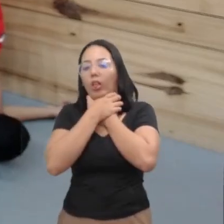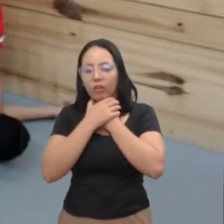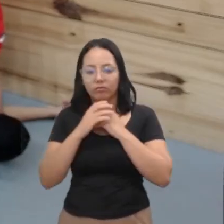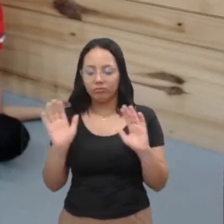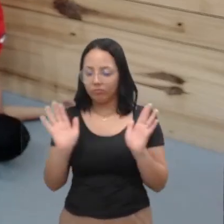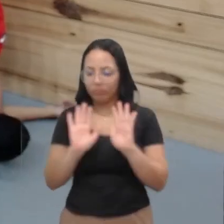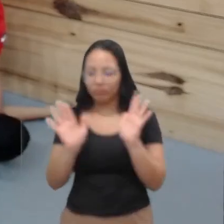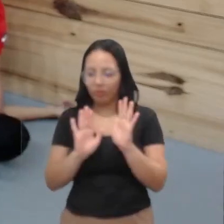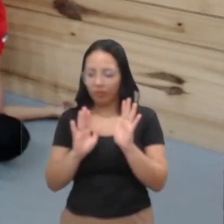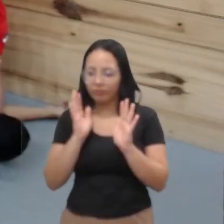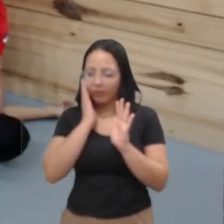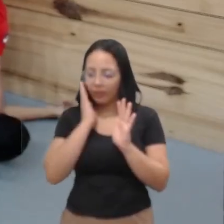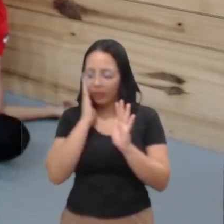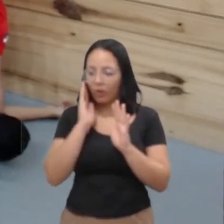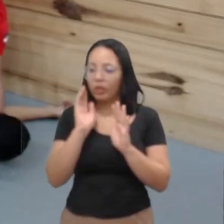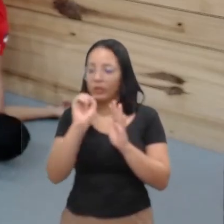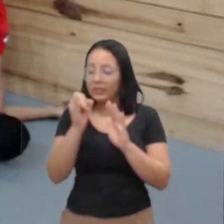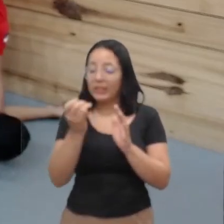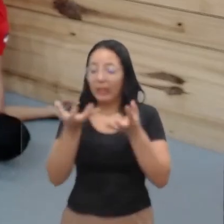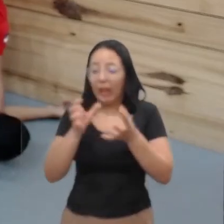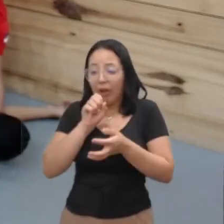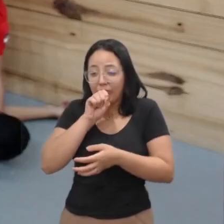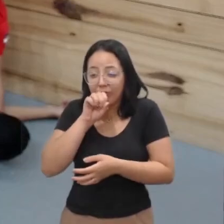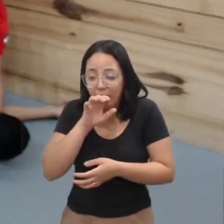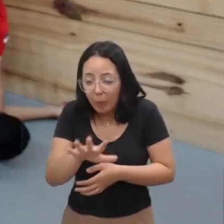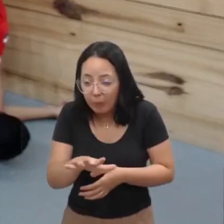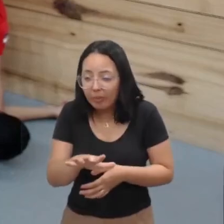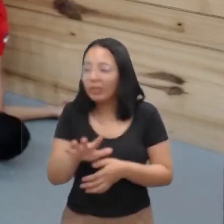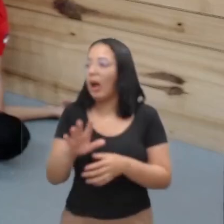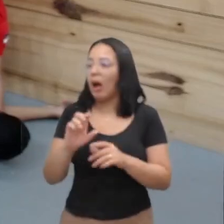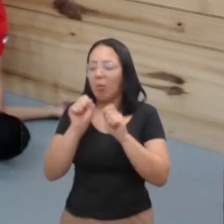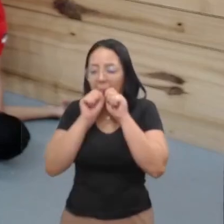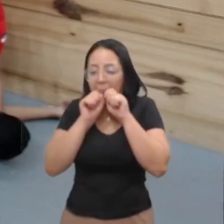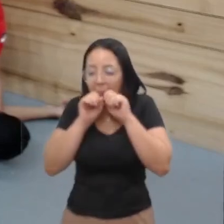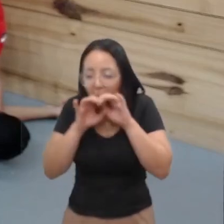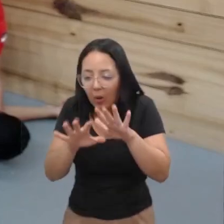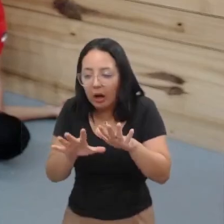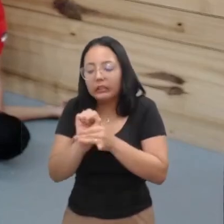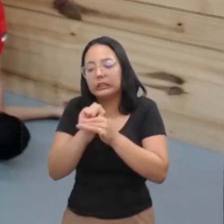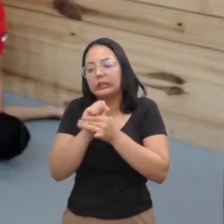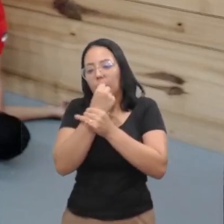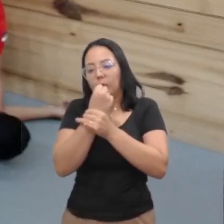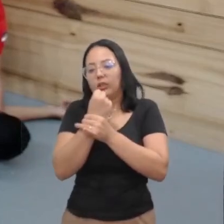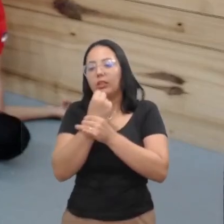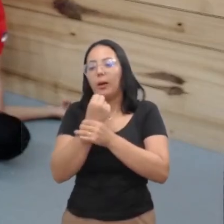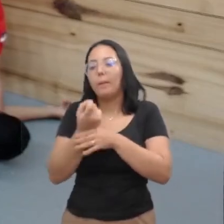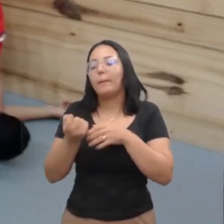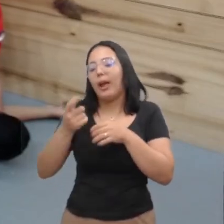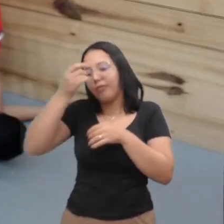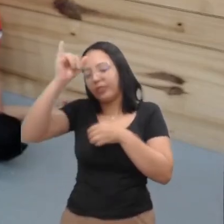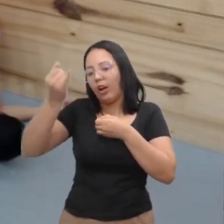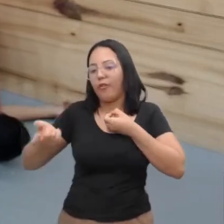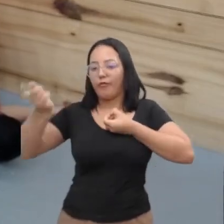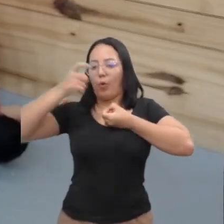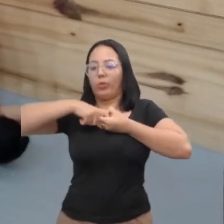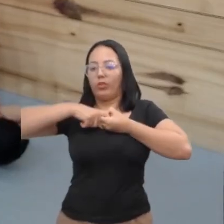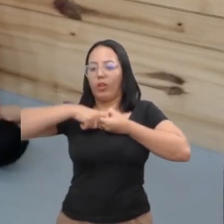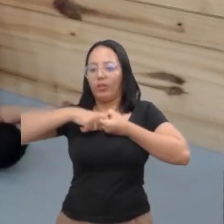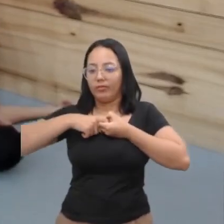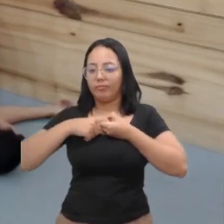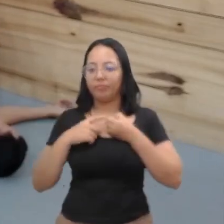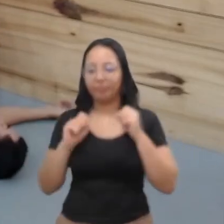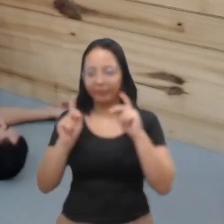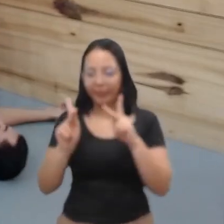né? Exatamente. Caso ele venha querer vomitar ou então botar alguma coisa para fora, ele está em posição de segurança, ok?